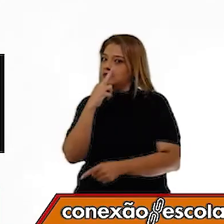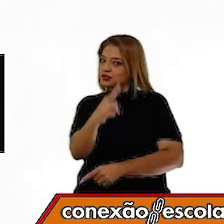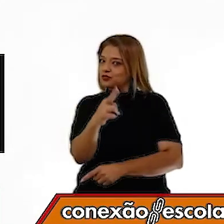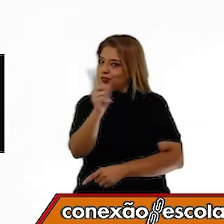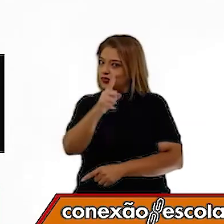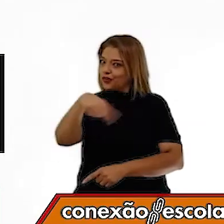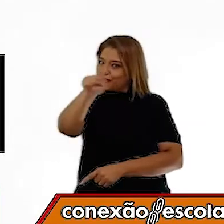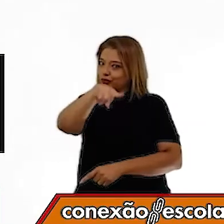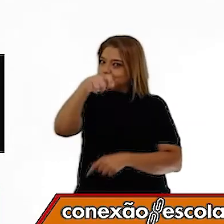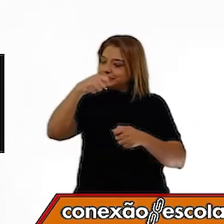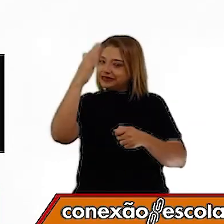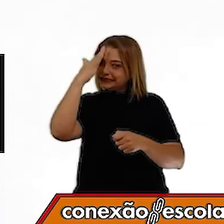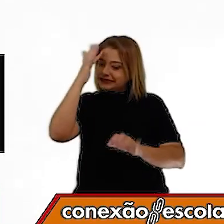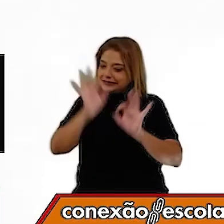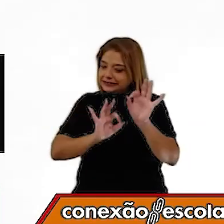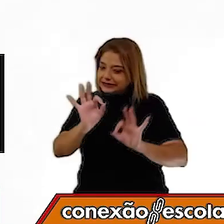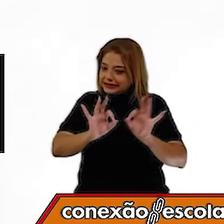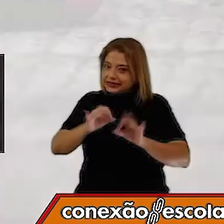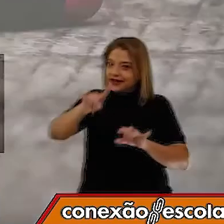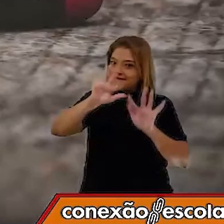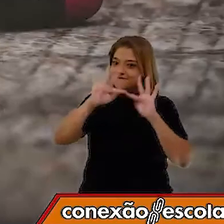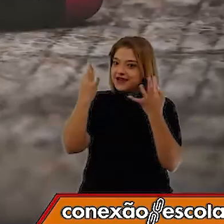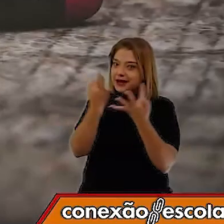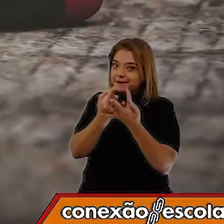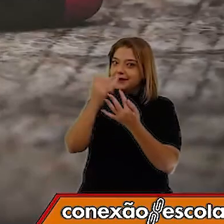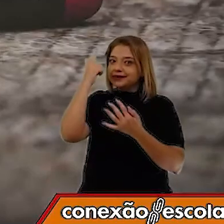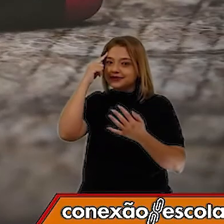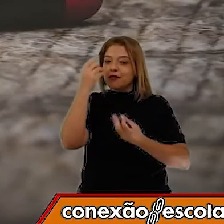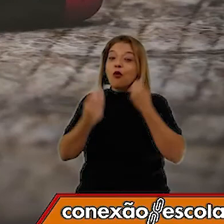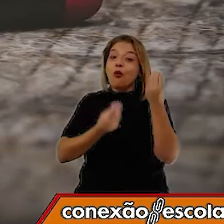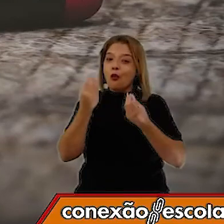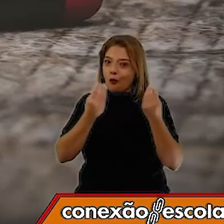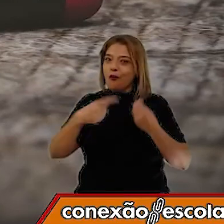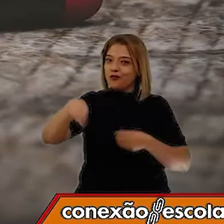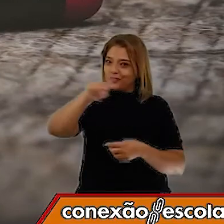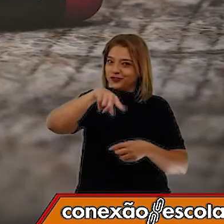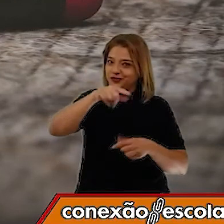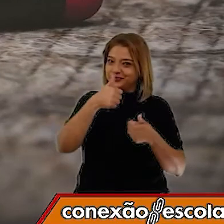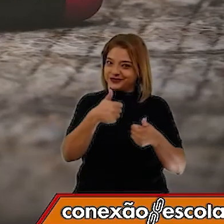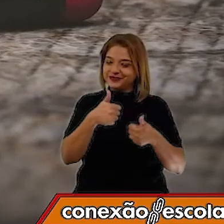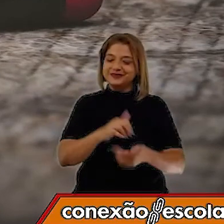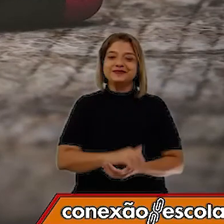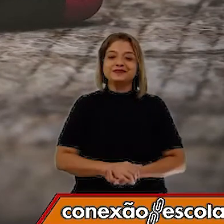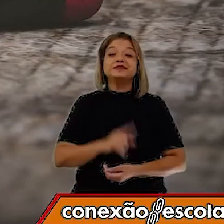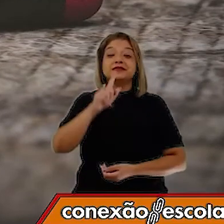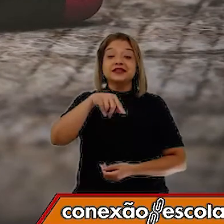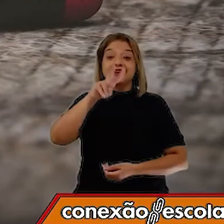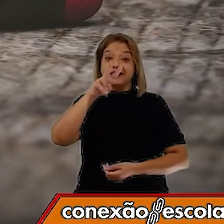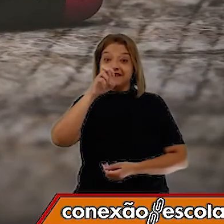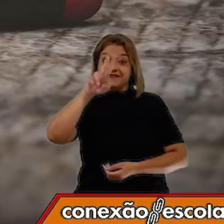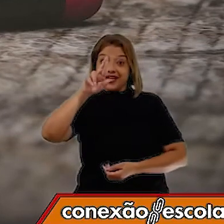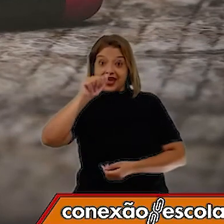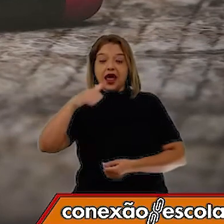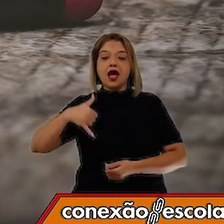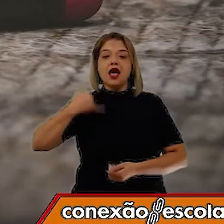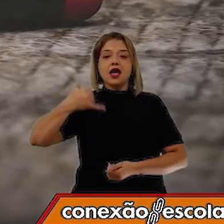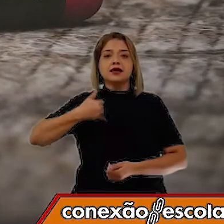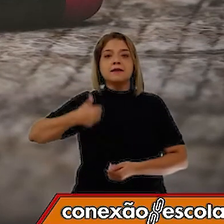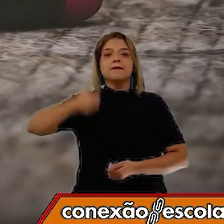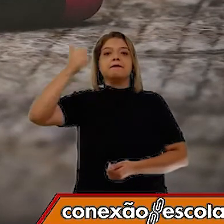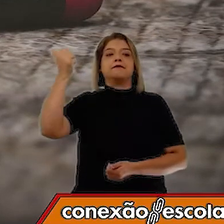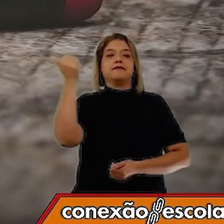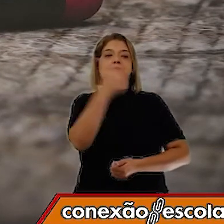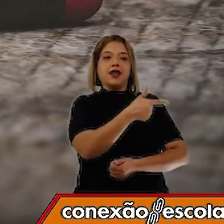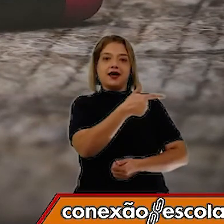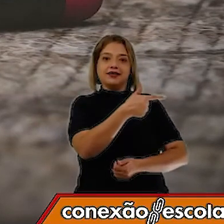respostas. Vocês vão ter que fazer com a família e se divirtam. Vera é mais velha 2 anos que sua irmã